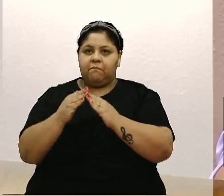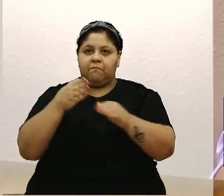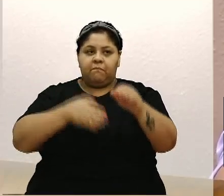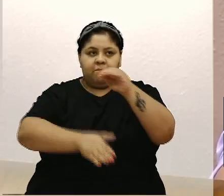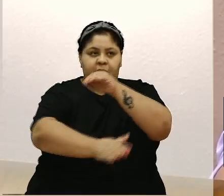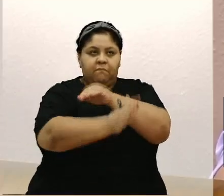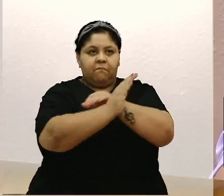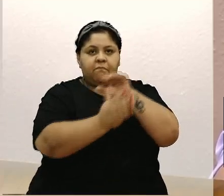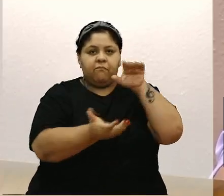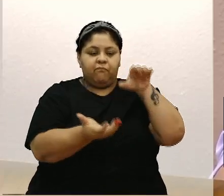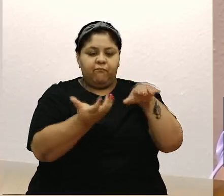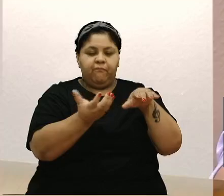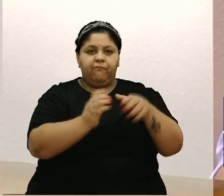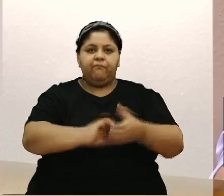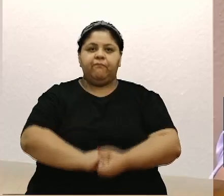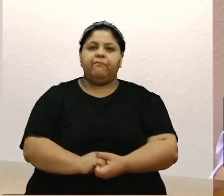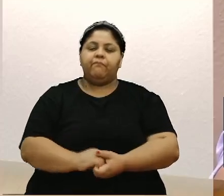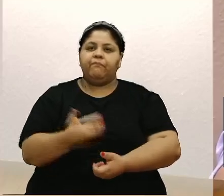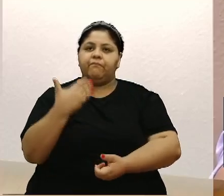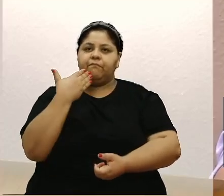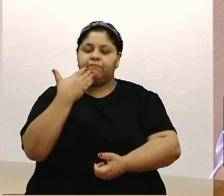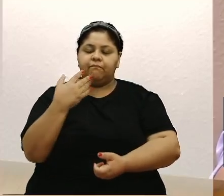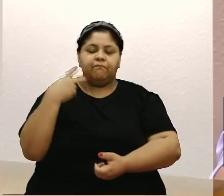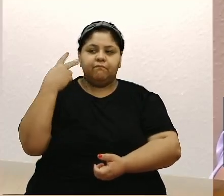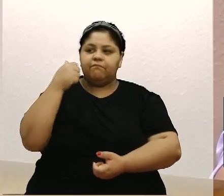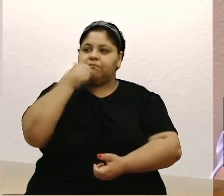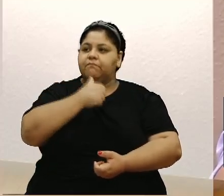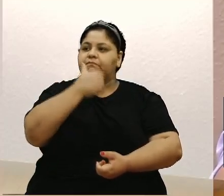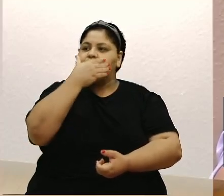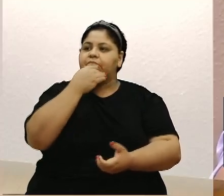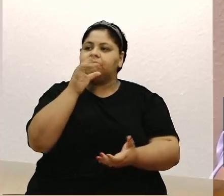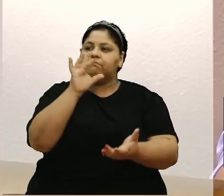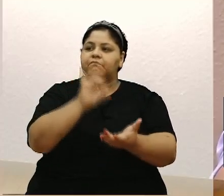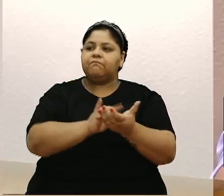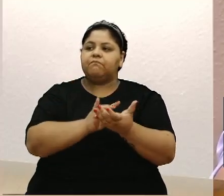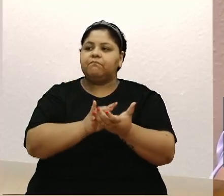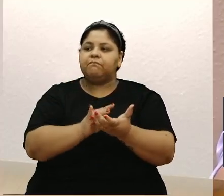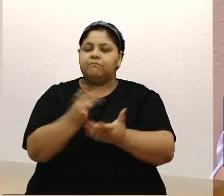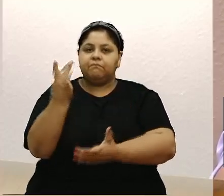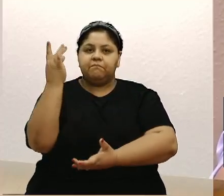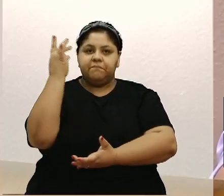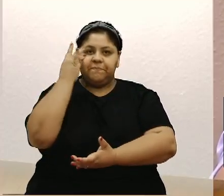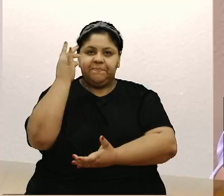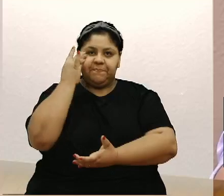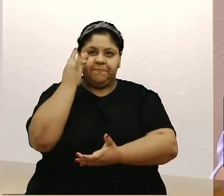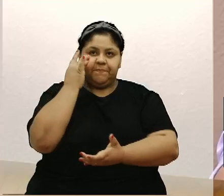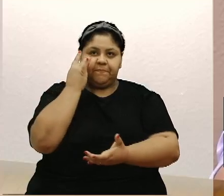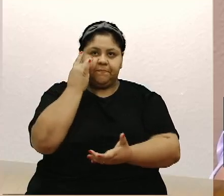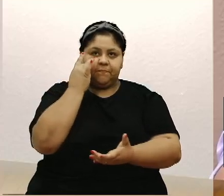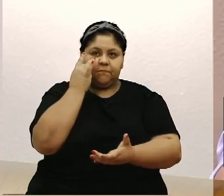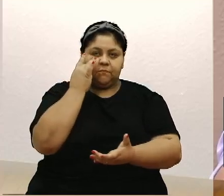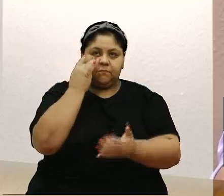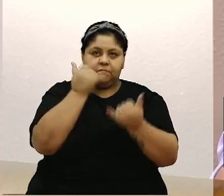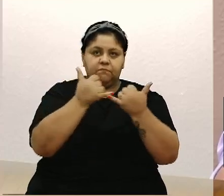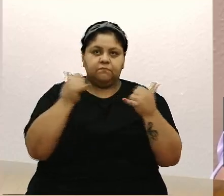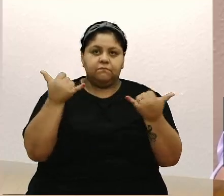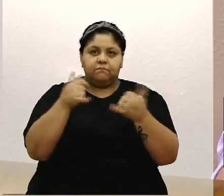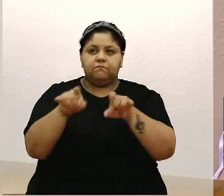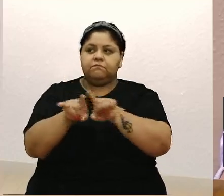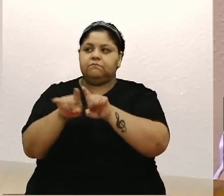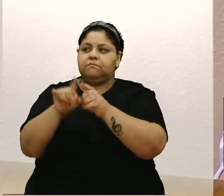Brasília, Distrito Federal. Solicito aos vereadoras e vereadores que procedam ao registro de presença no terminal eletrônico e no livro